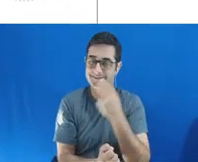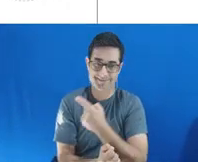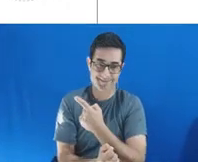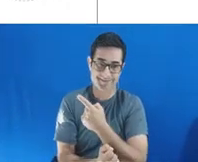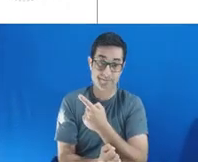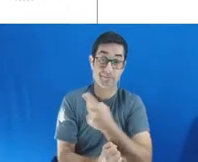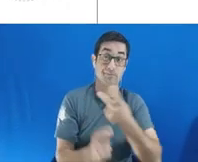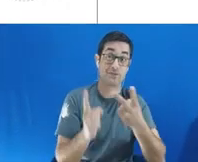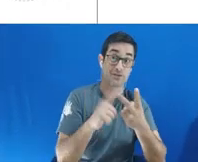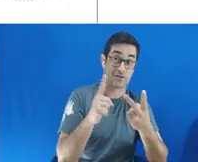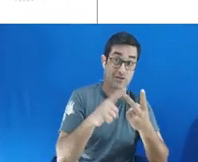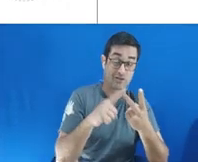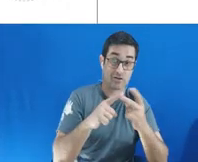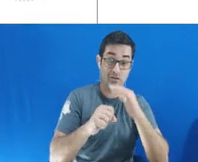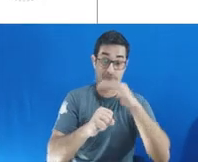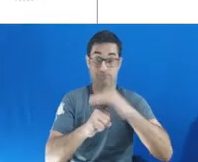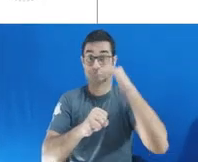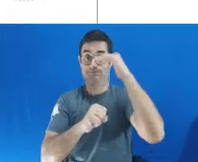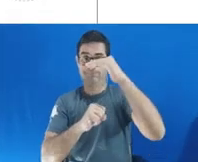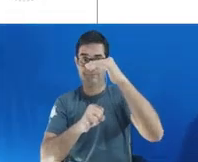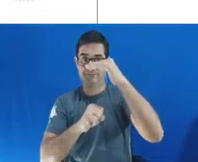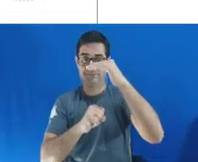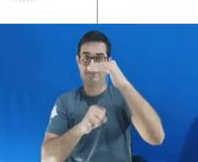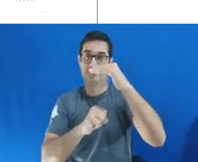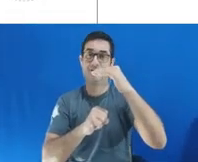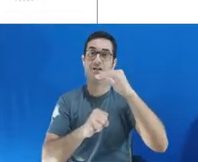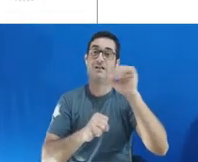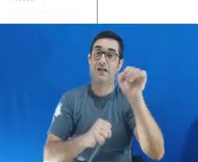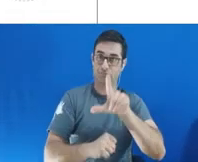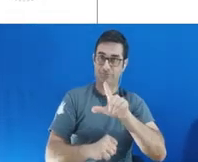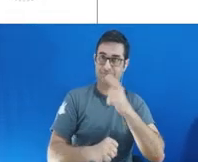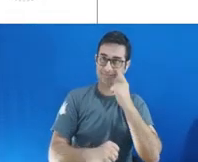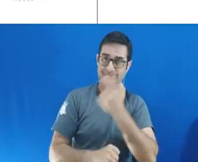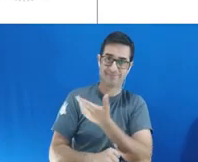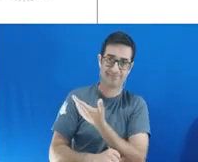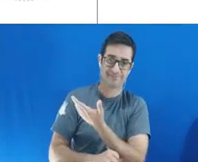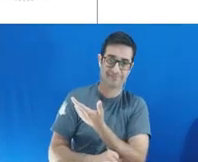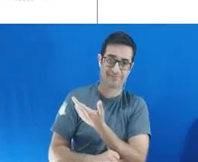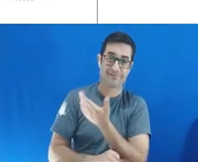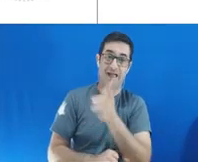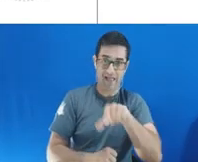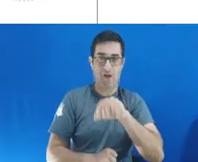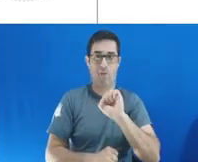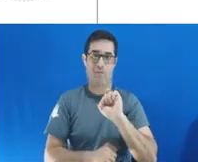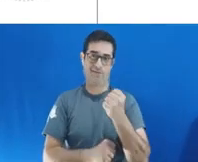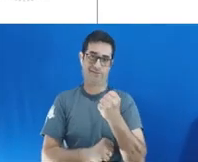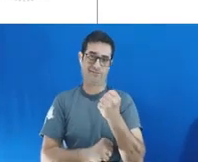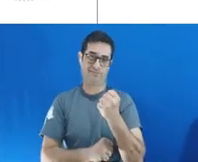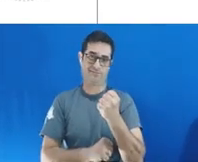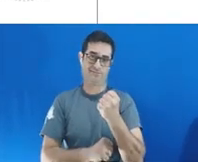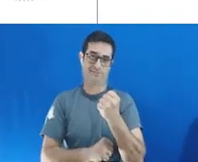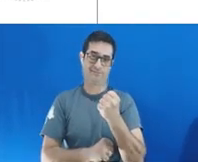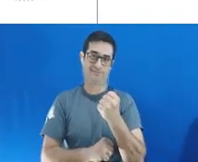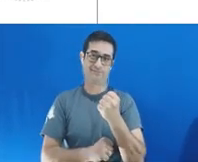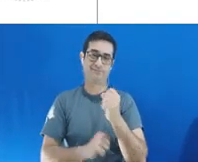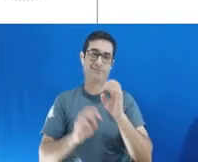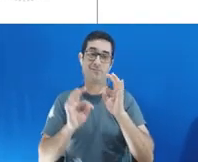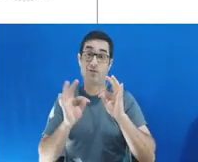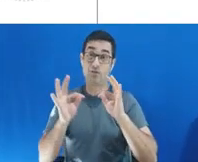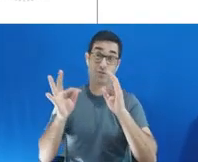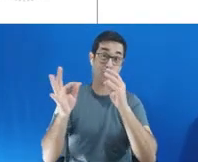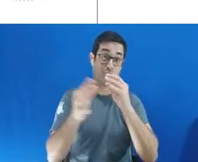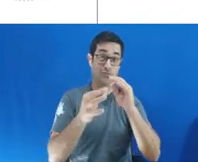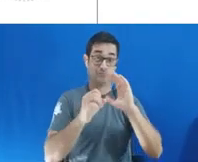elétrons no segundo nível, que são 8, que está aqui em azul. Então, a blindagem é composta